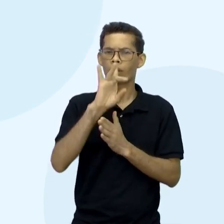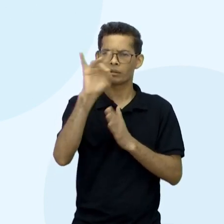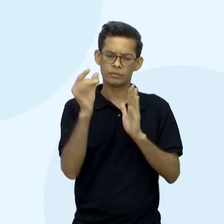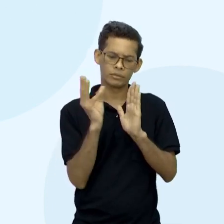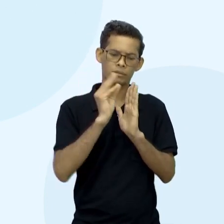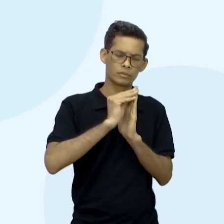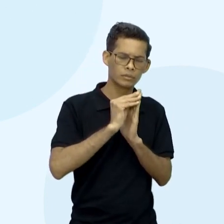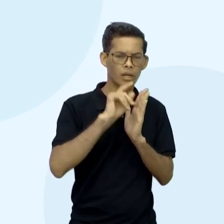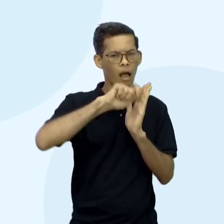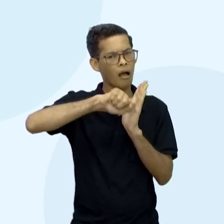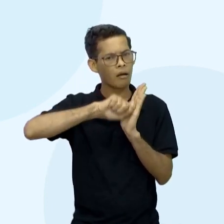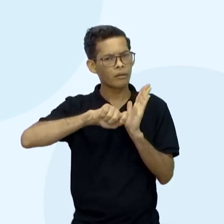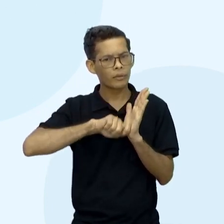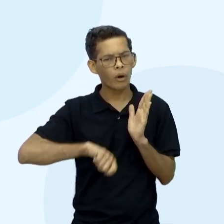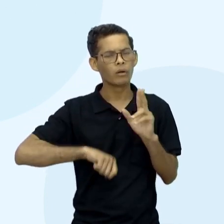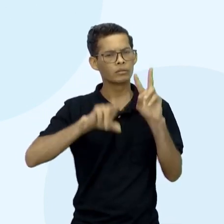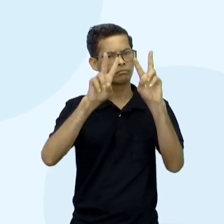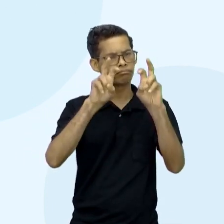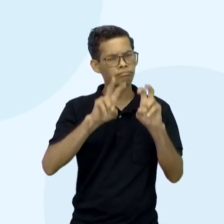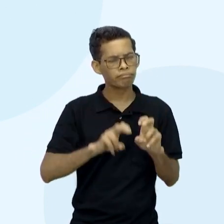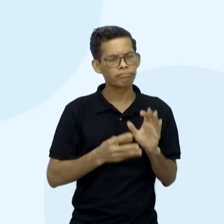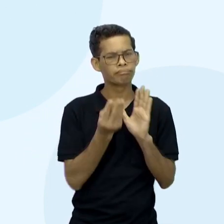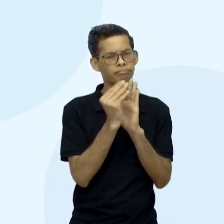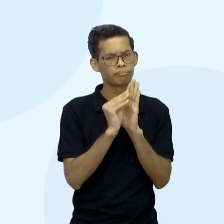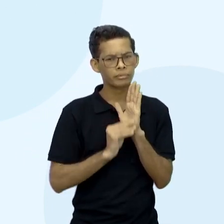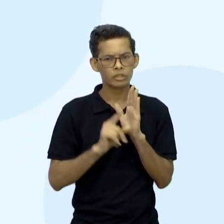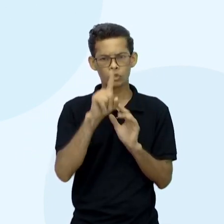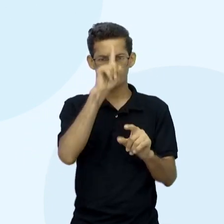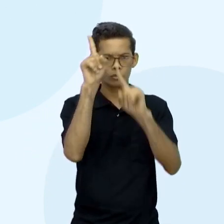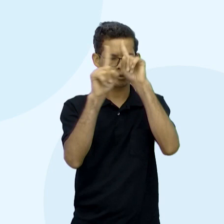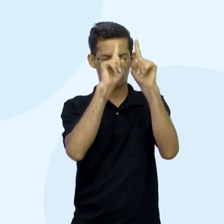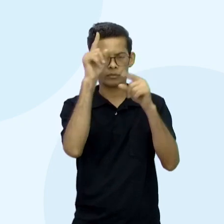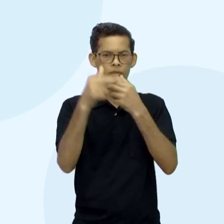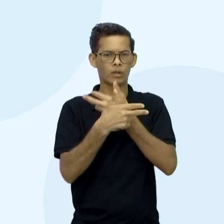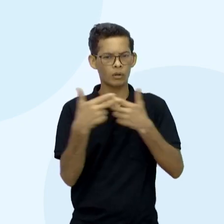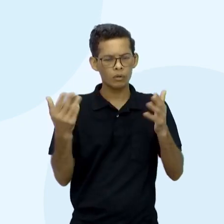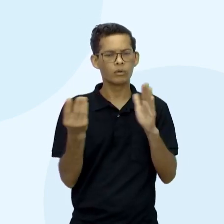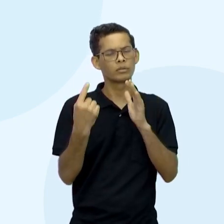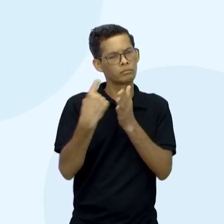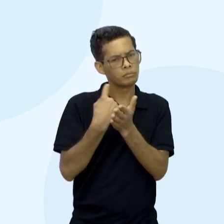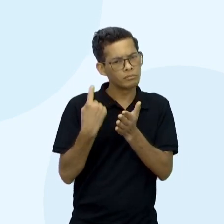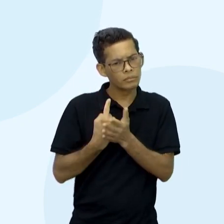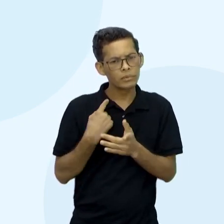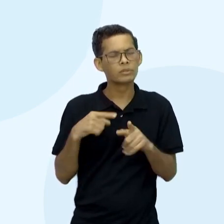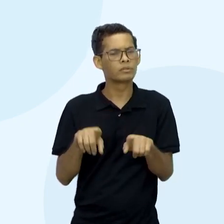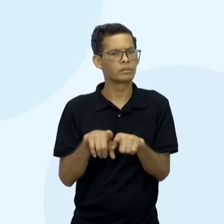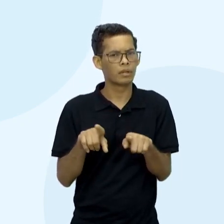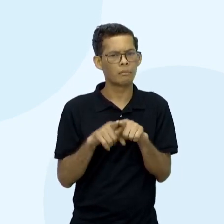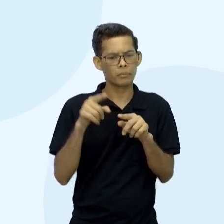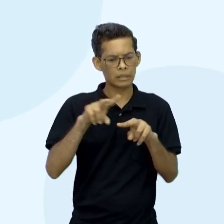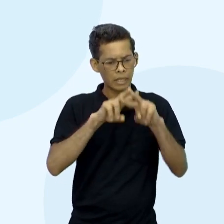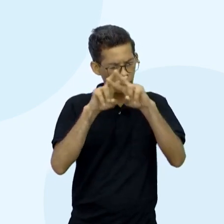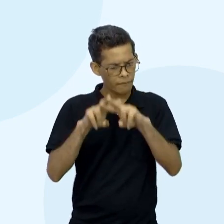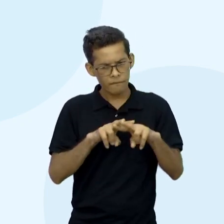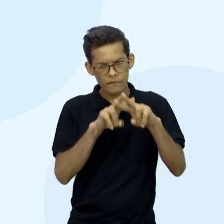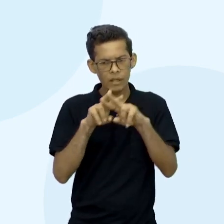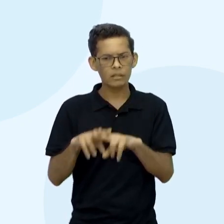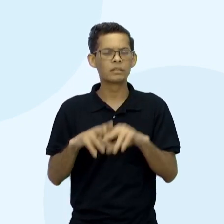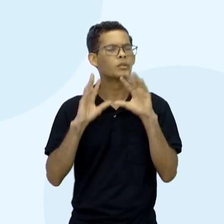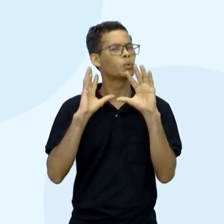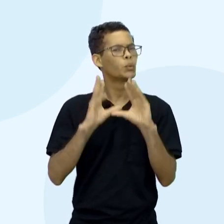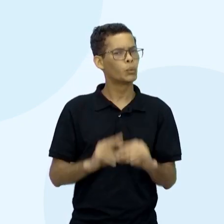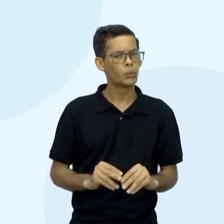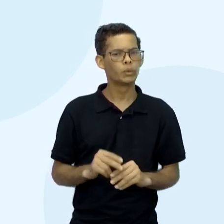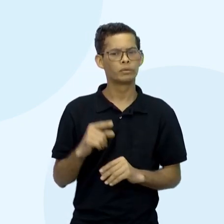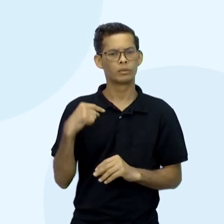o título, façam anotações, tirem as dúvidas, revisem os conteúdos. Todas as nossas